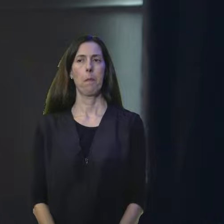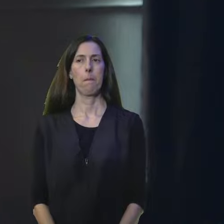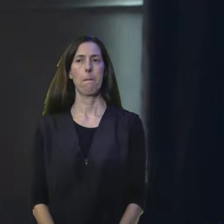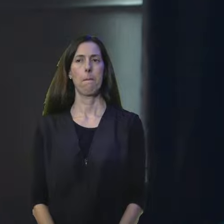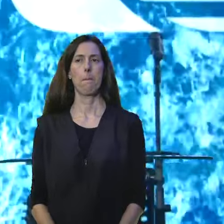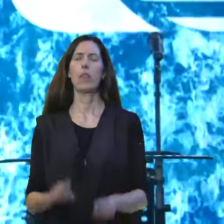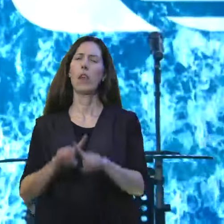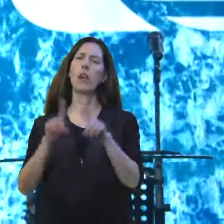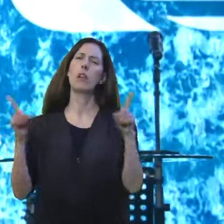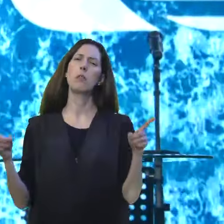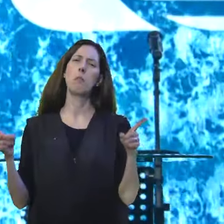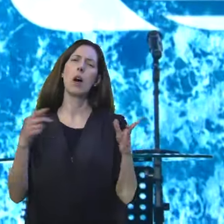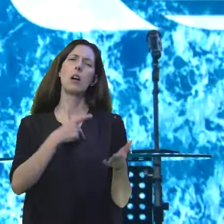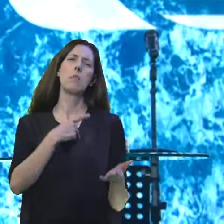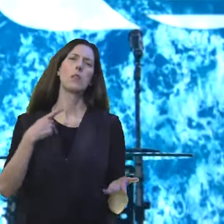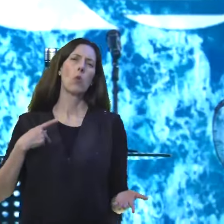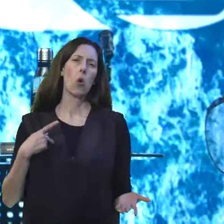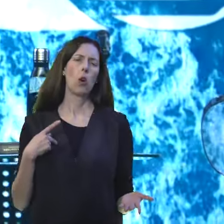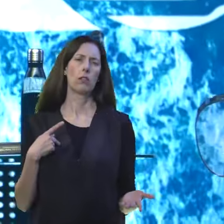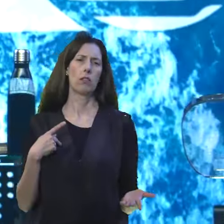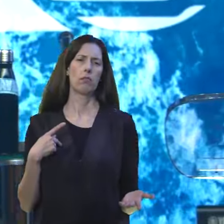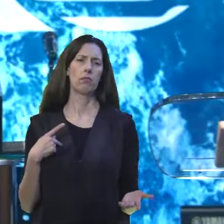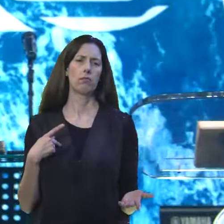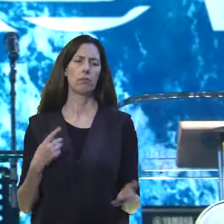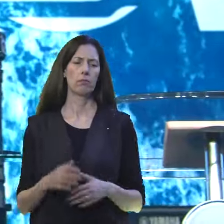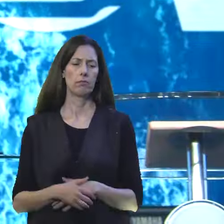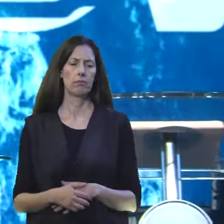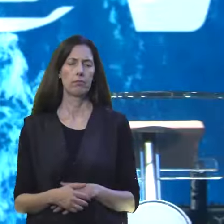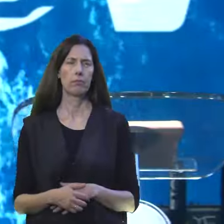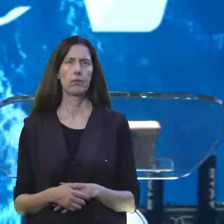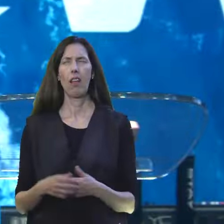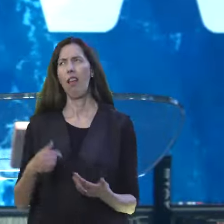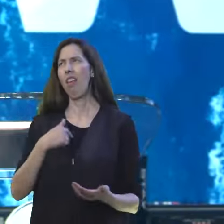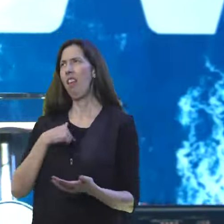Mas pastor, eu não estou deixando Jesus para depois. Será?